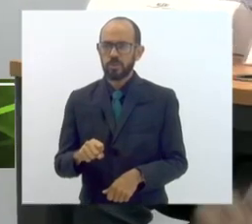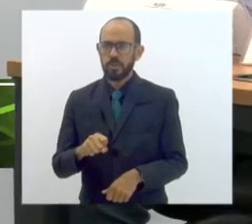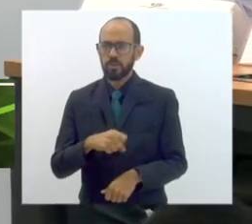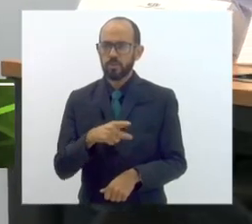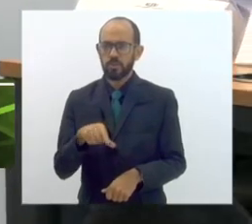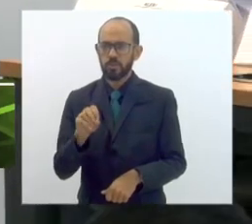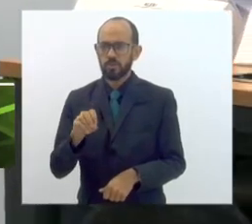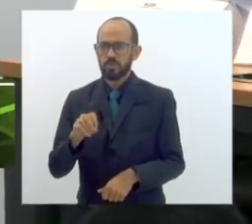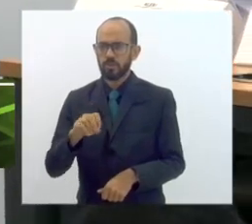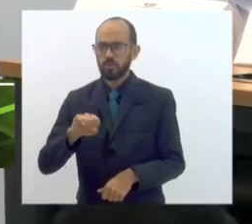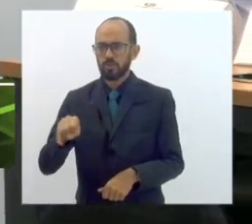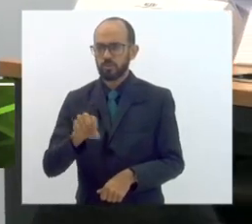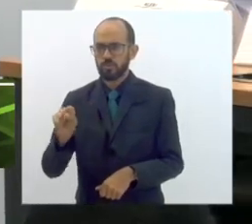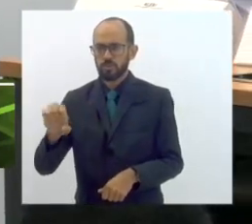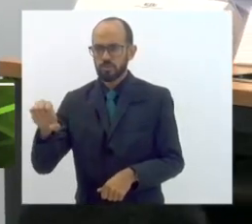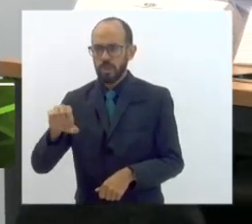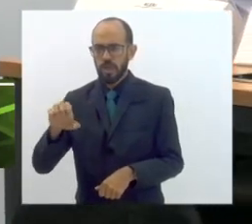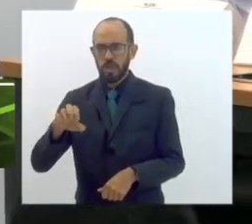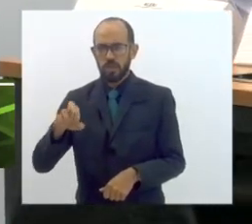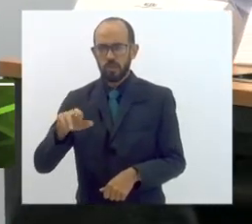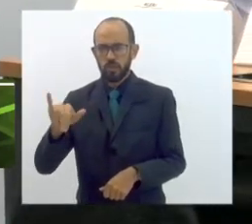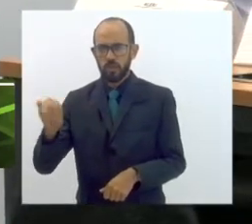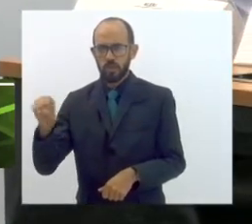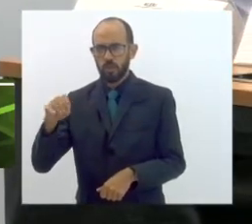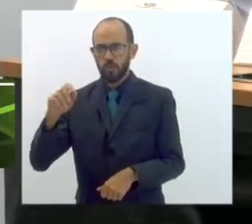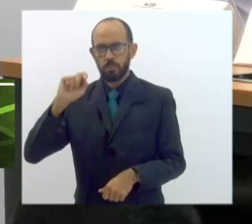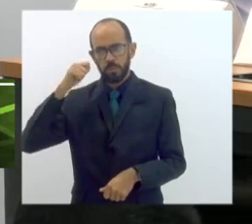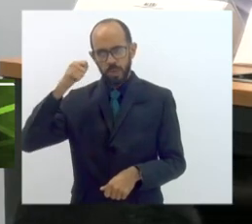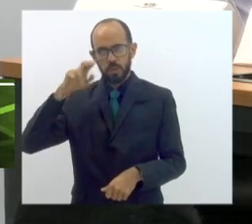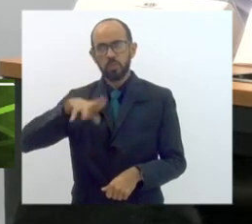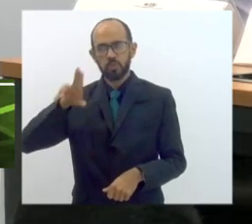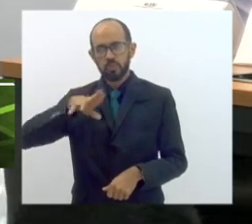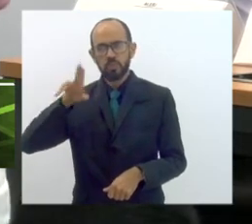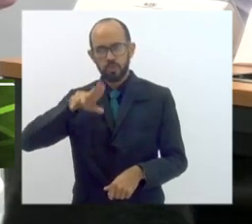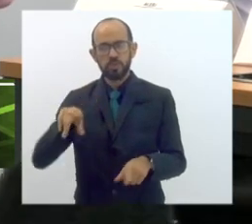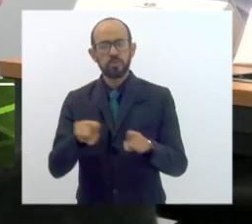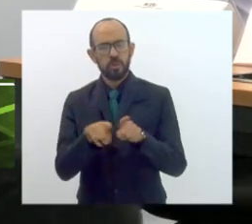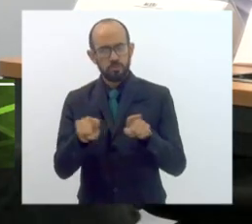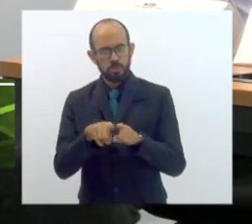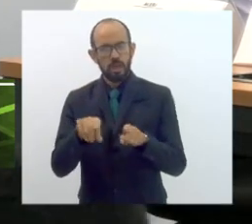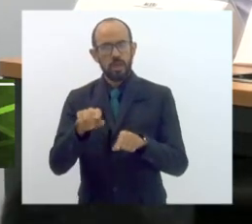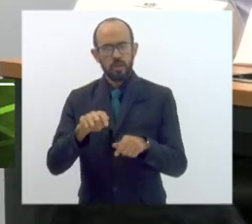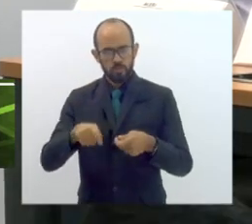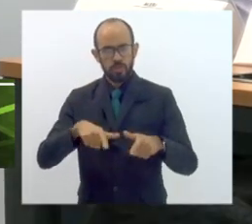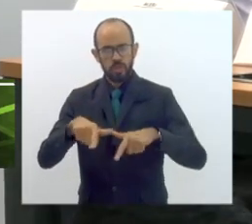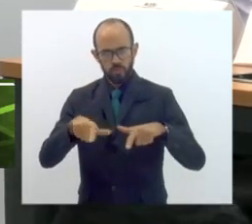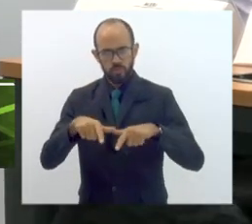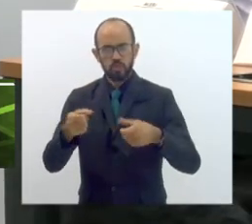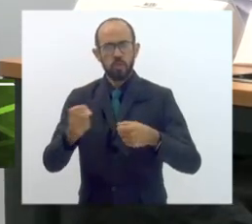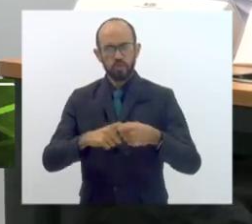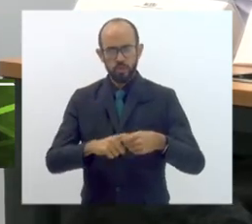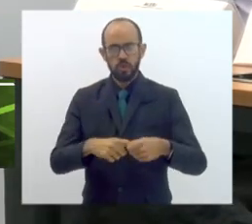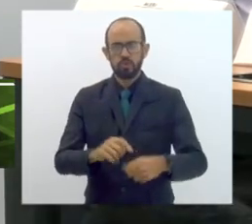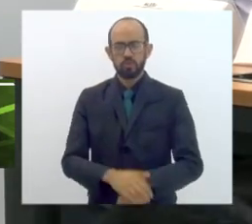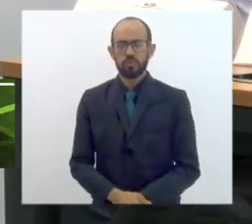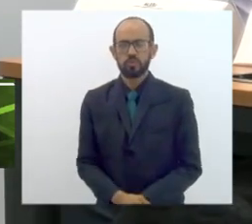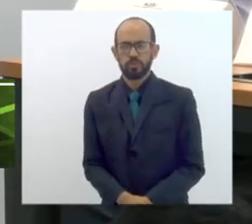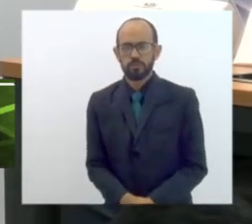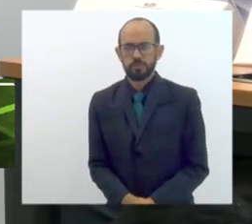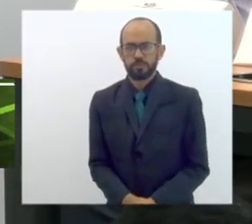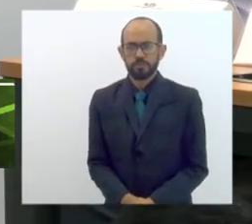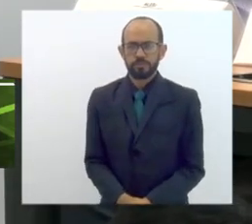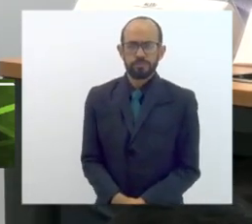município que participa ativamente e utiliza muito os serviços do consórcio. Pode passar.